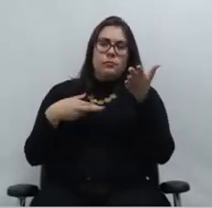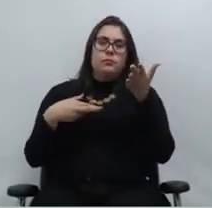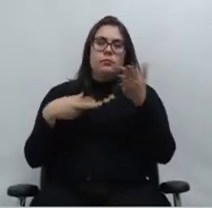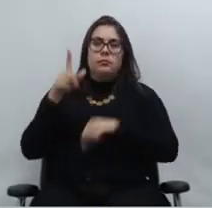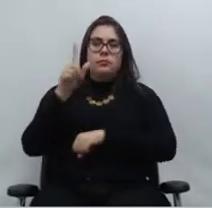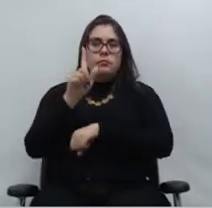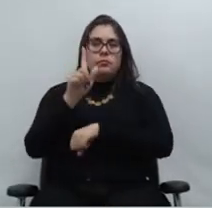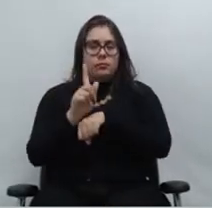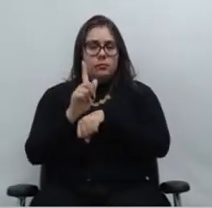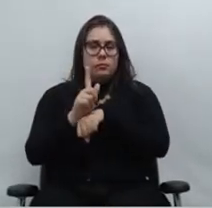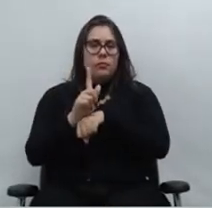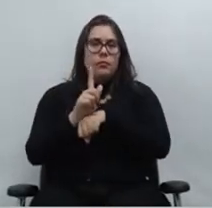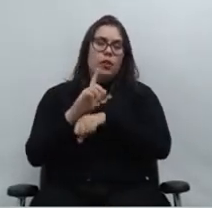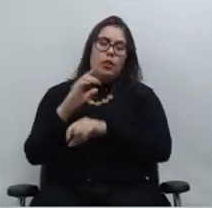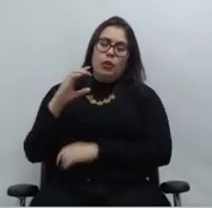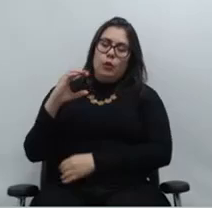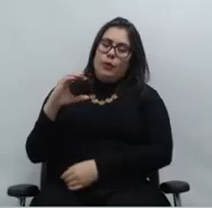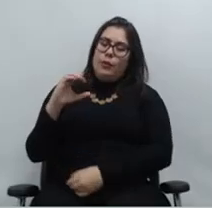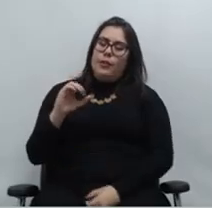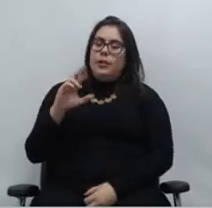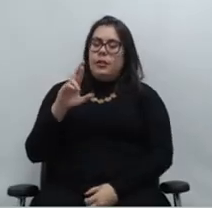gestão junto à Corregedoria Geral.